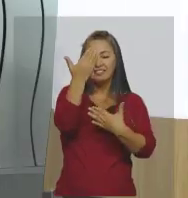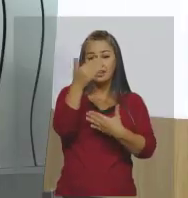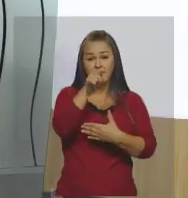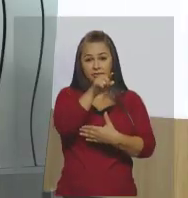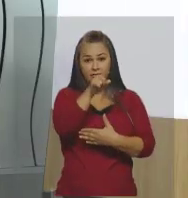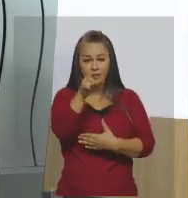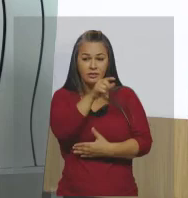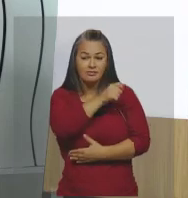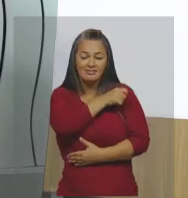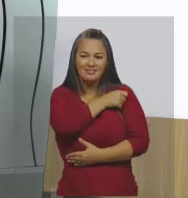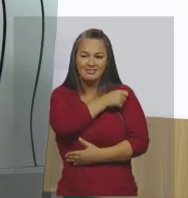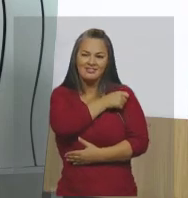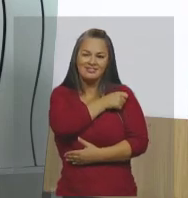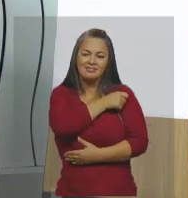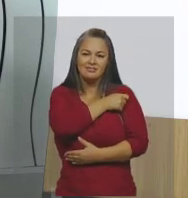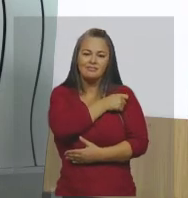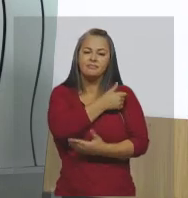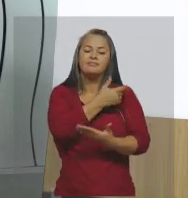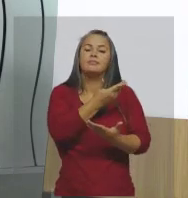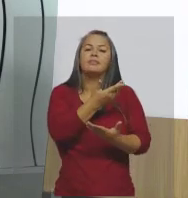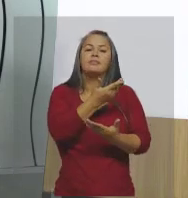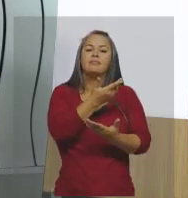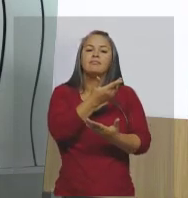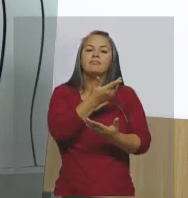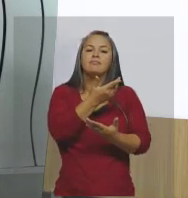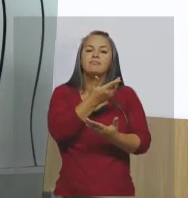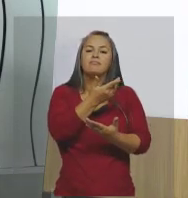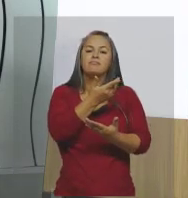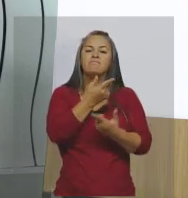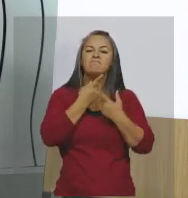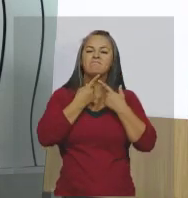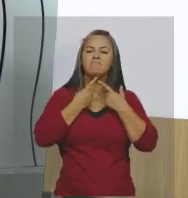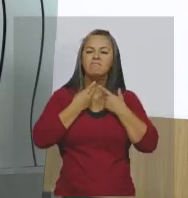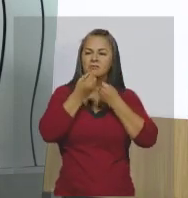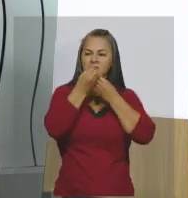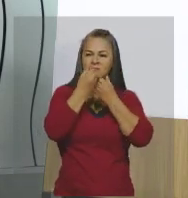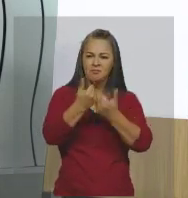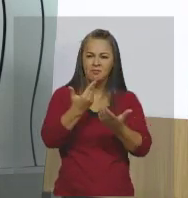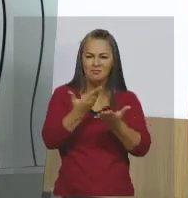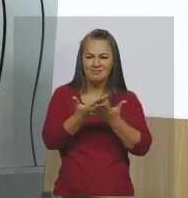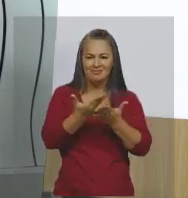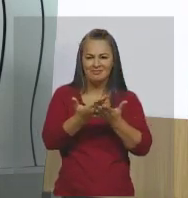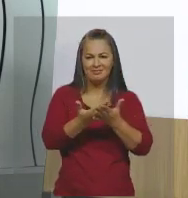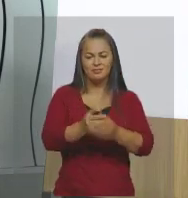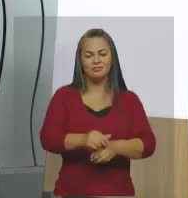você, aluno, e desejar a você bons estudos.